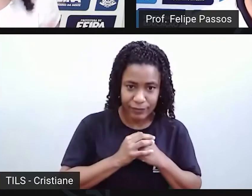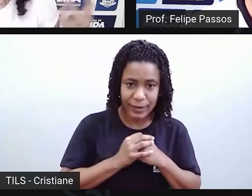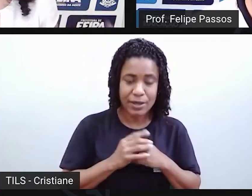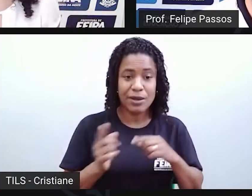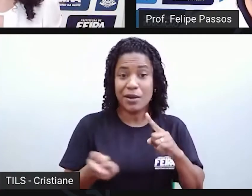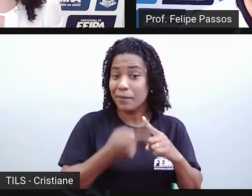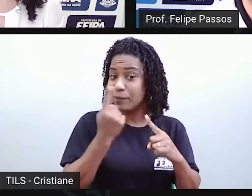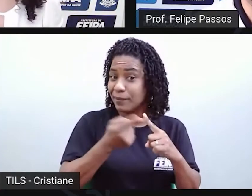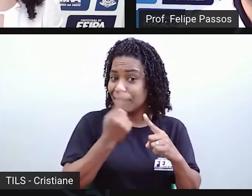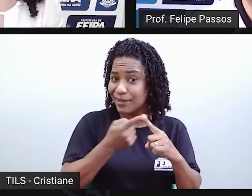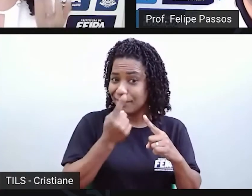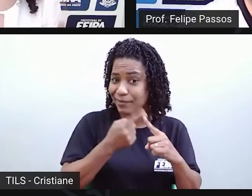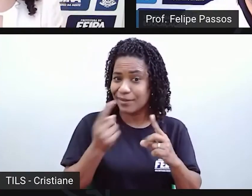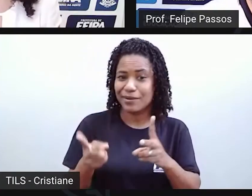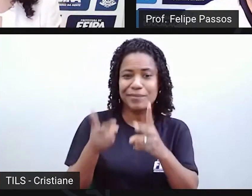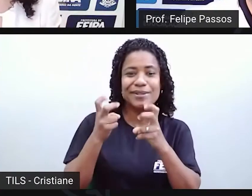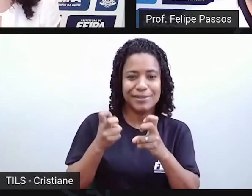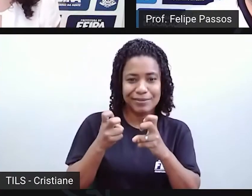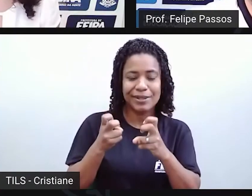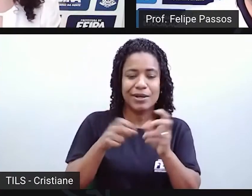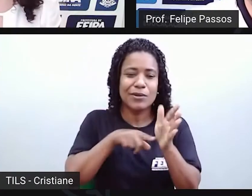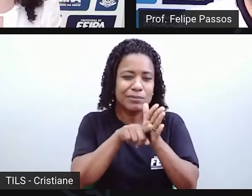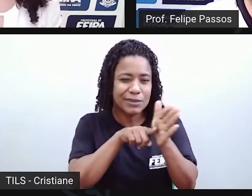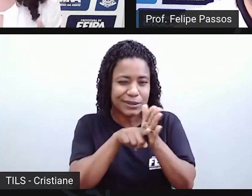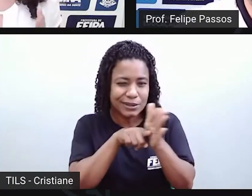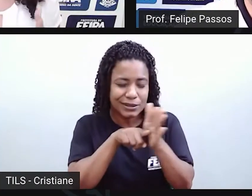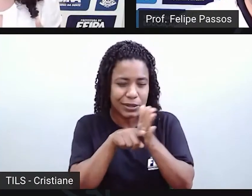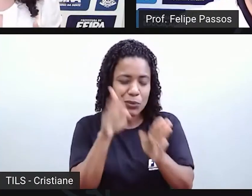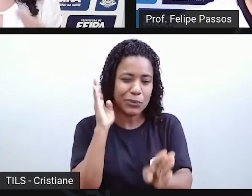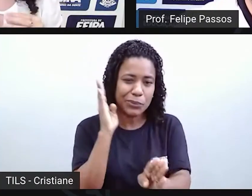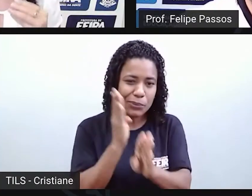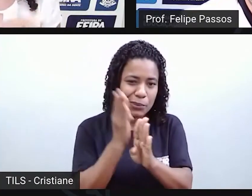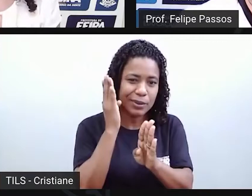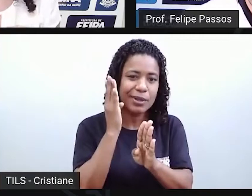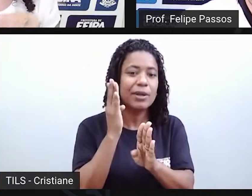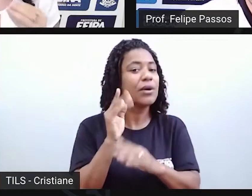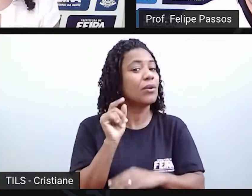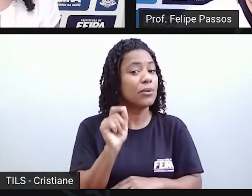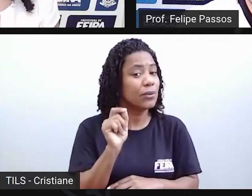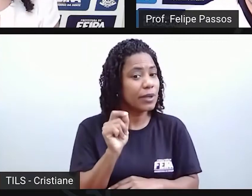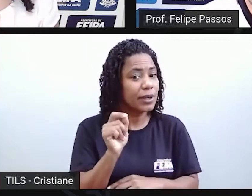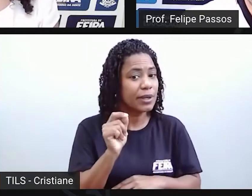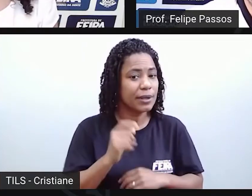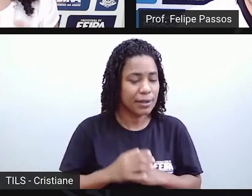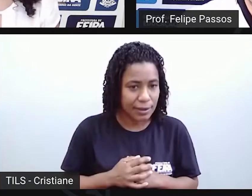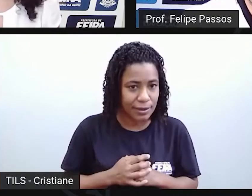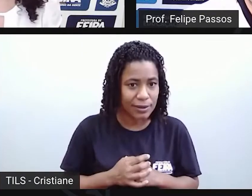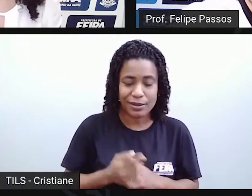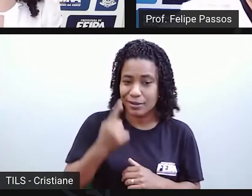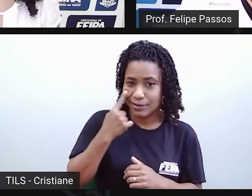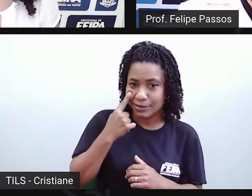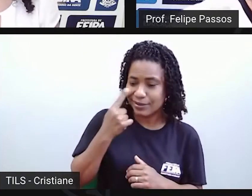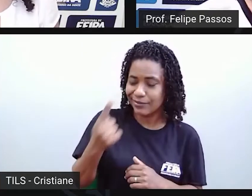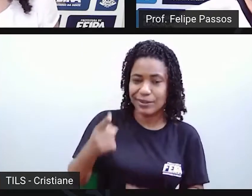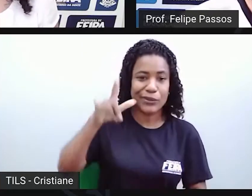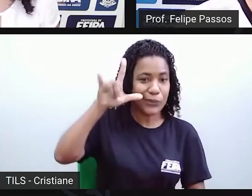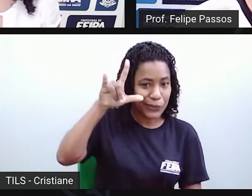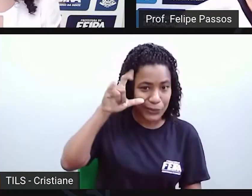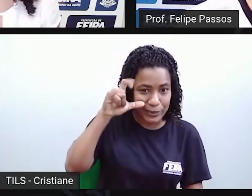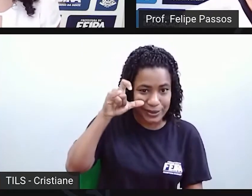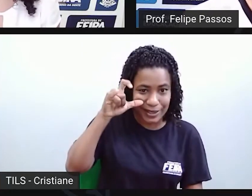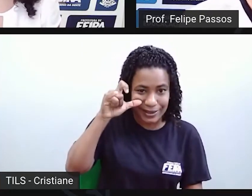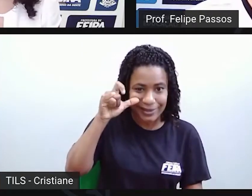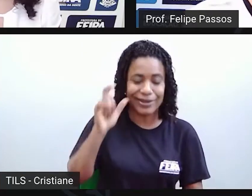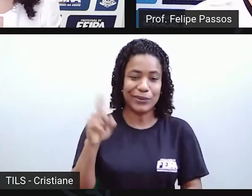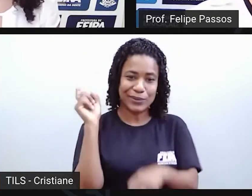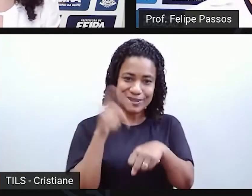eu constatei através da minha pesquisa, que eu acho que a gente precisa ter em mente, é que o que você vê ali no Instagram, no TikTok,